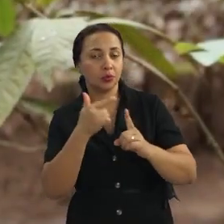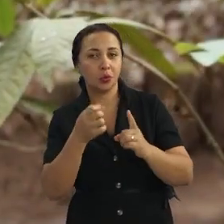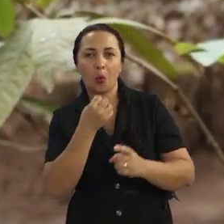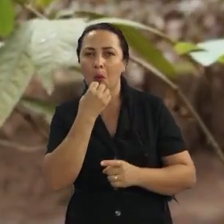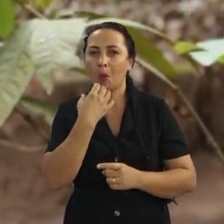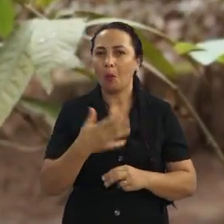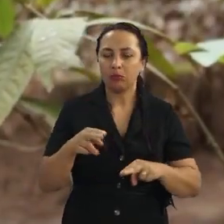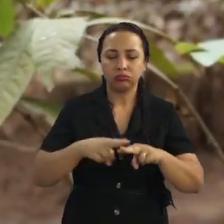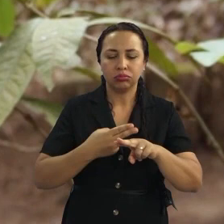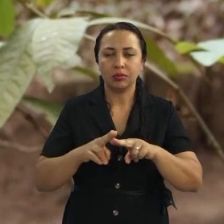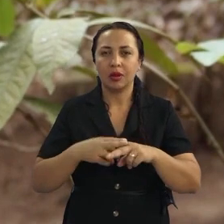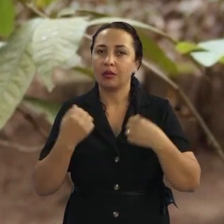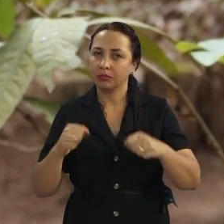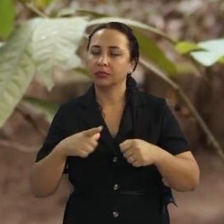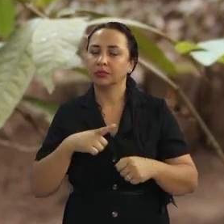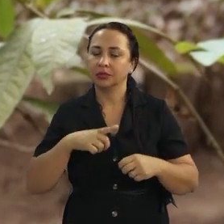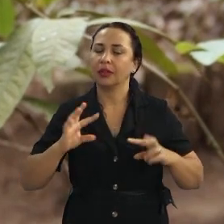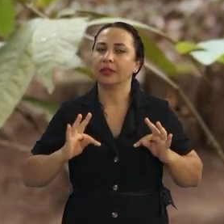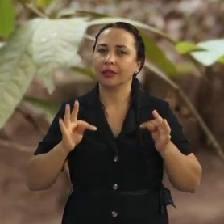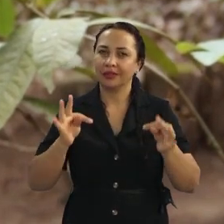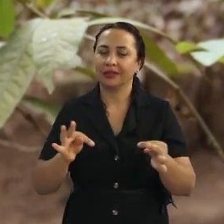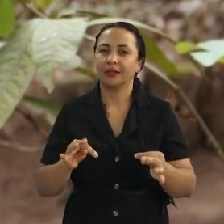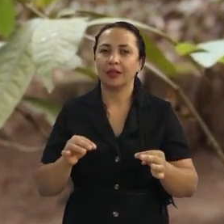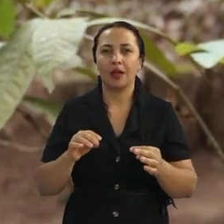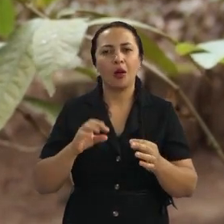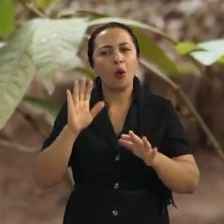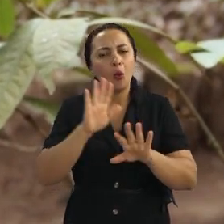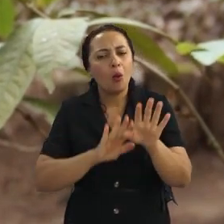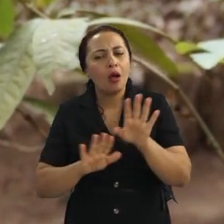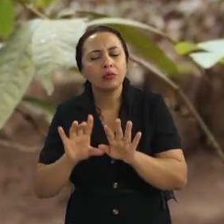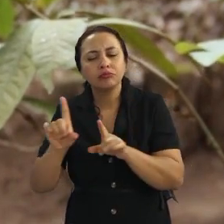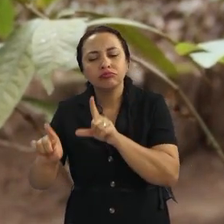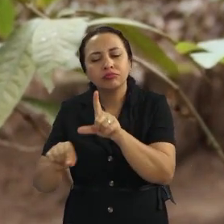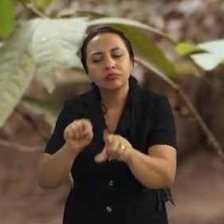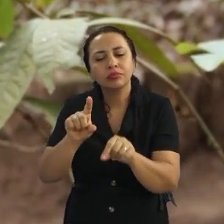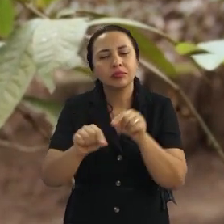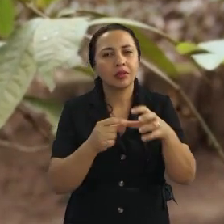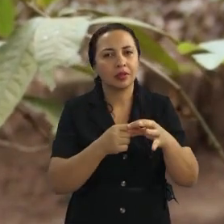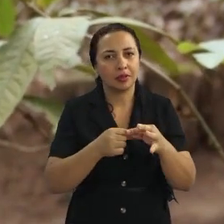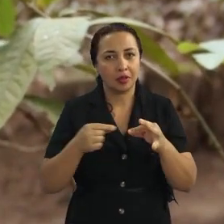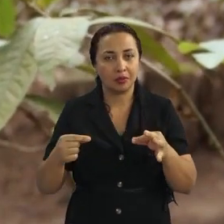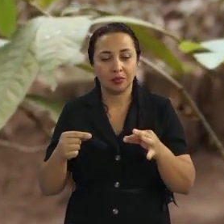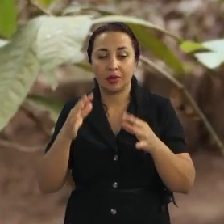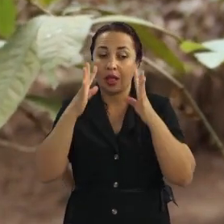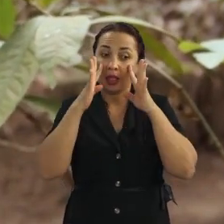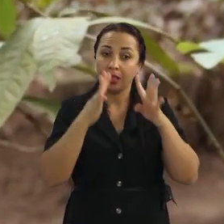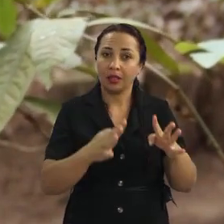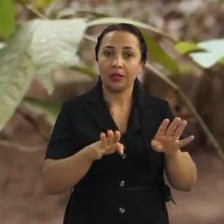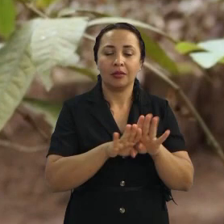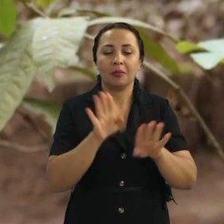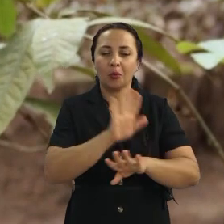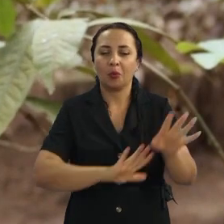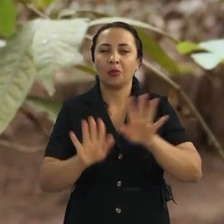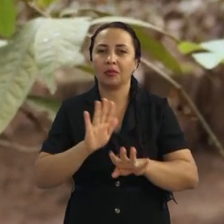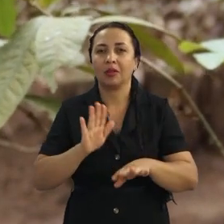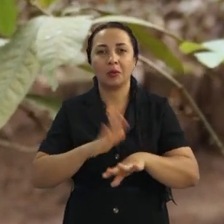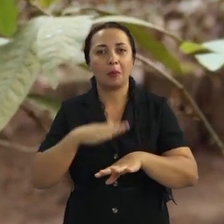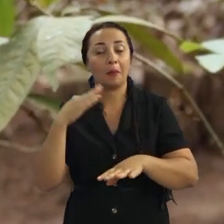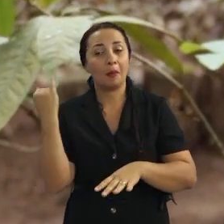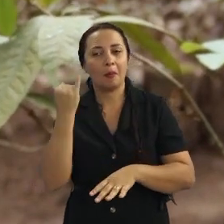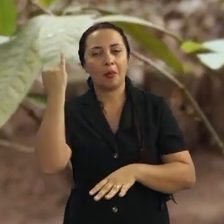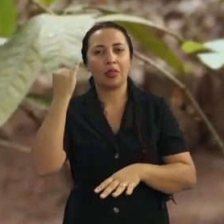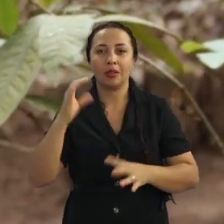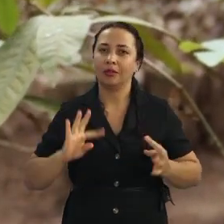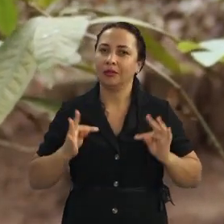produzir um bom chocolate exige técnica uma cuidadosa seleção das Amêndoas atenção e cuidado no processo e Um item